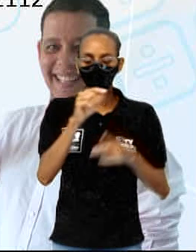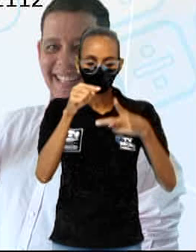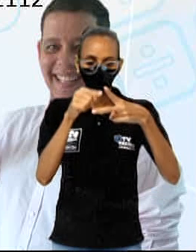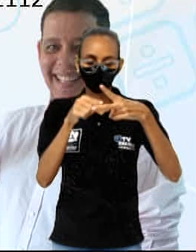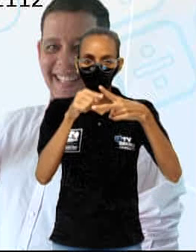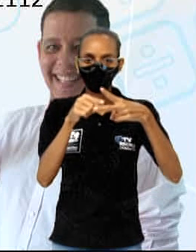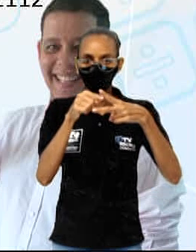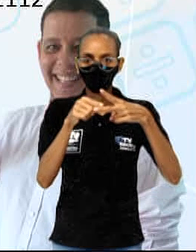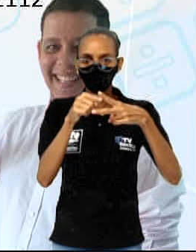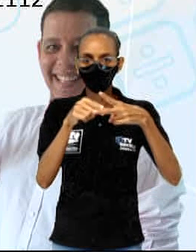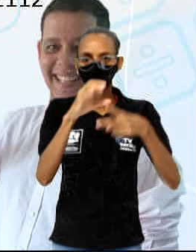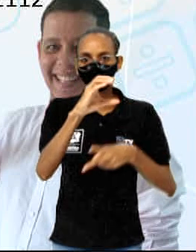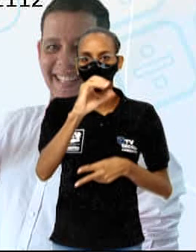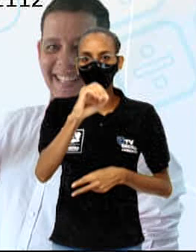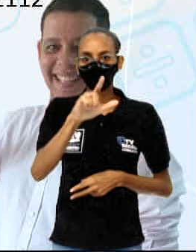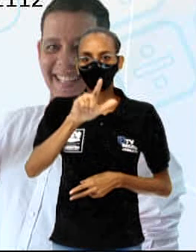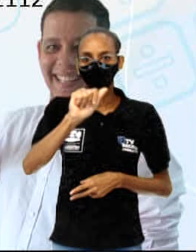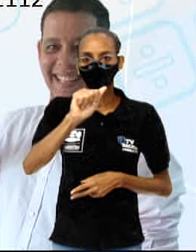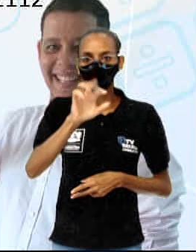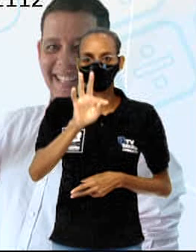ângulos colaterais, são